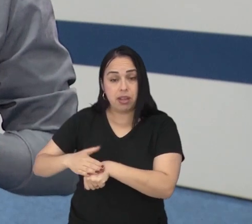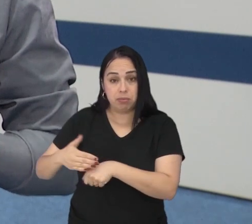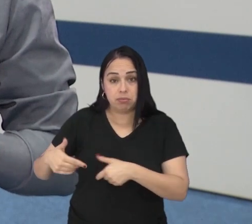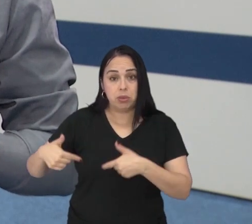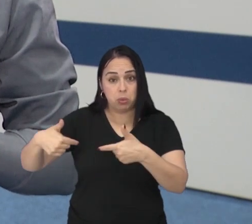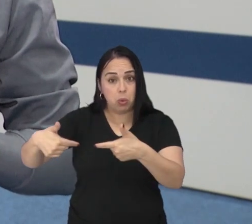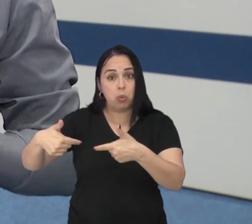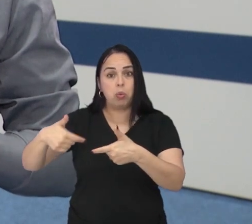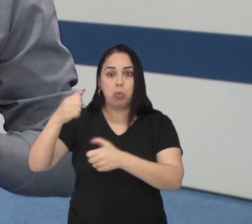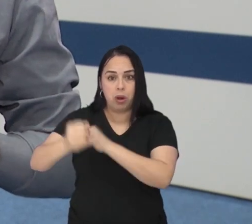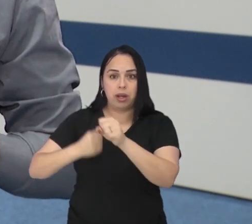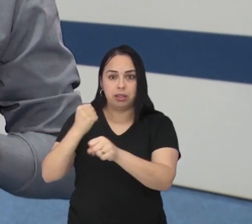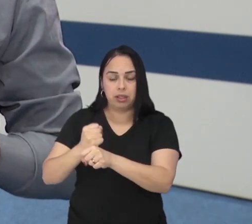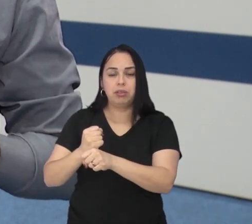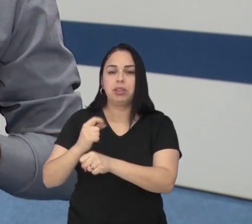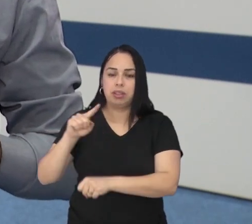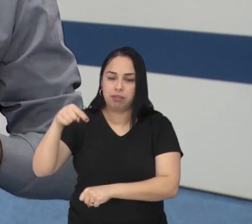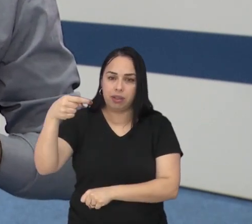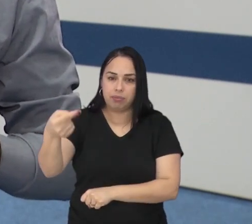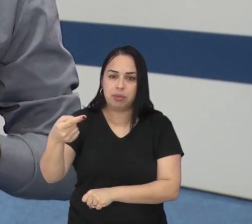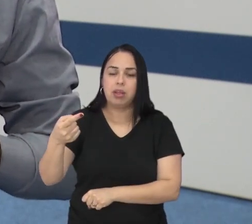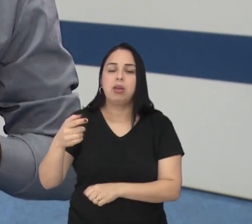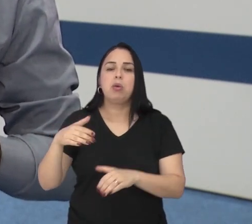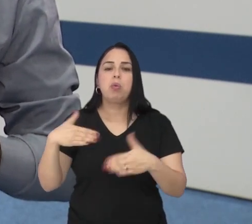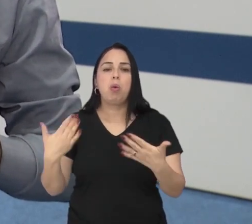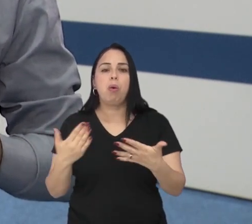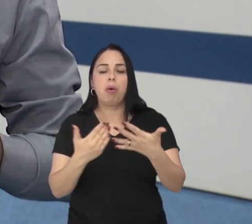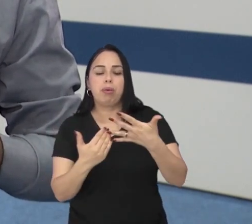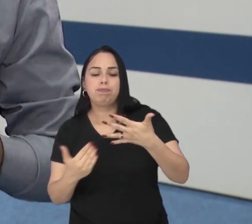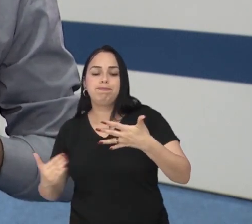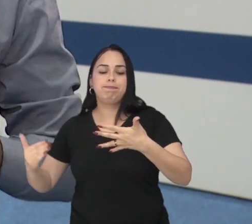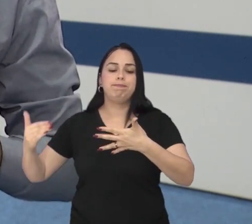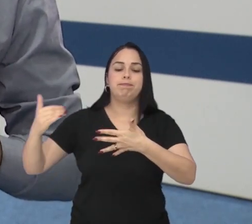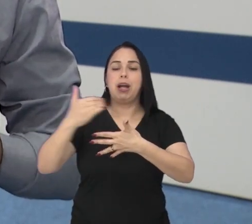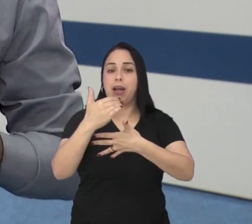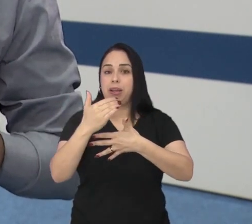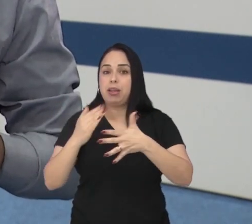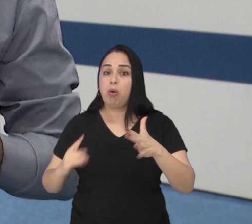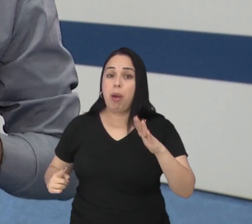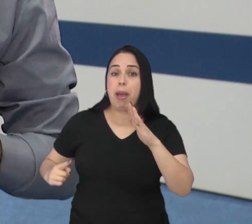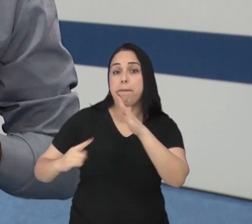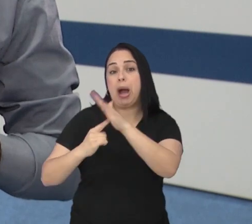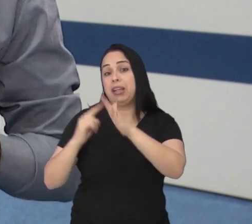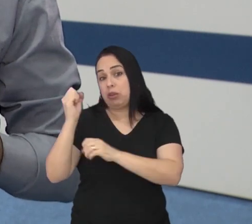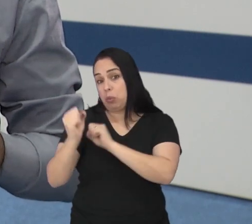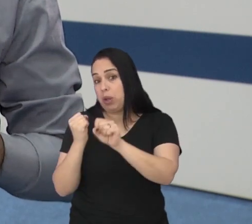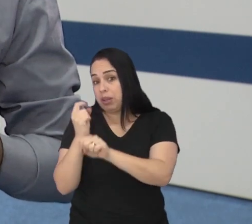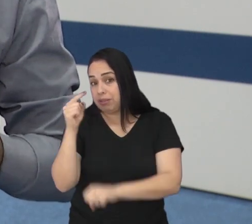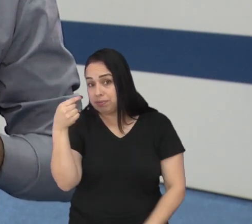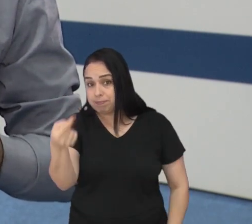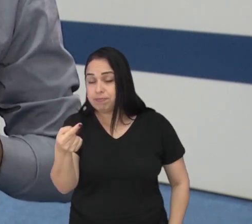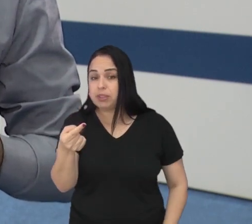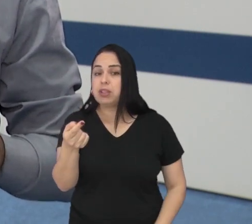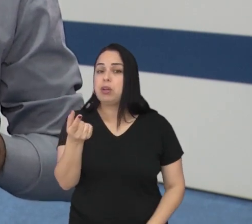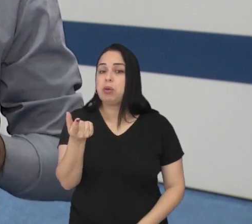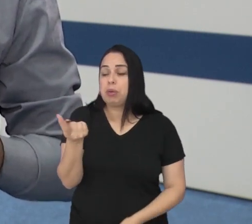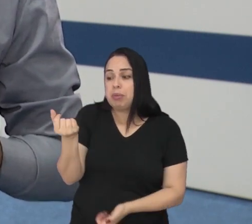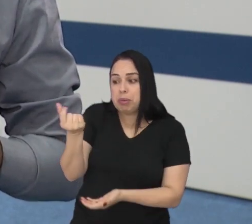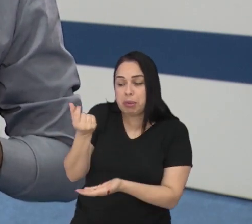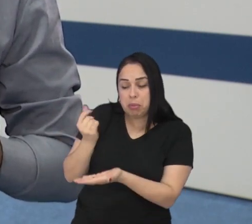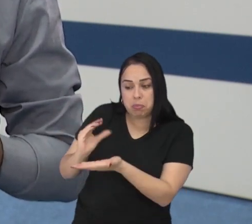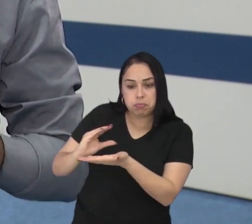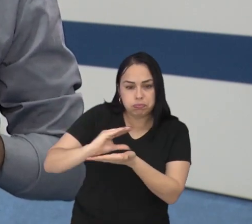na cidade. Ela é responsável por determinar quais as prioridades e metas da administração municipal,